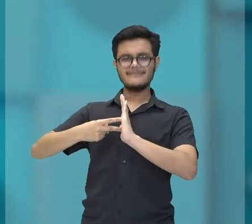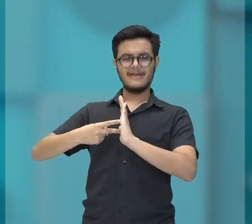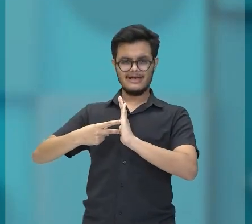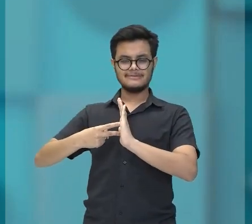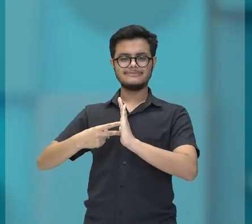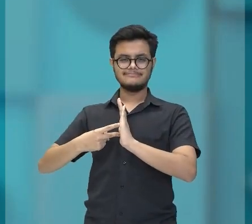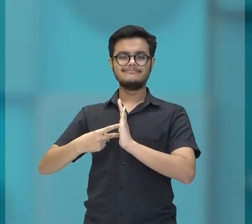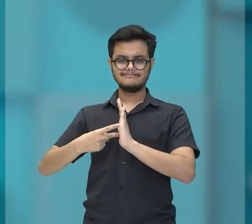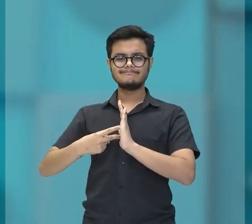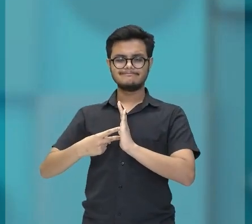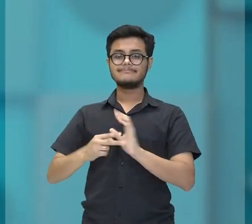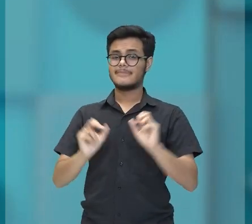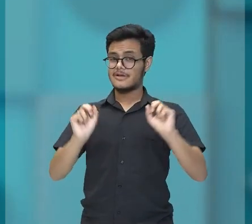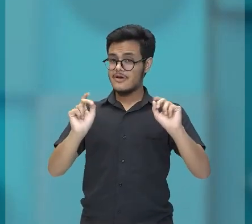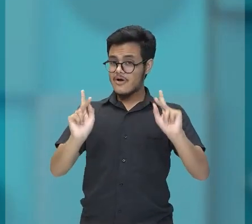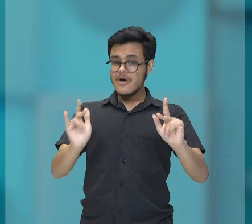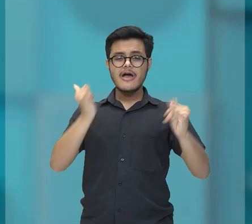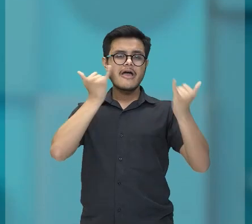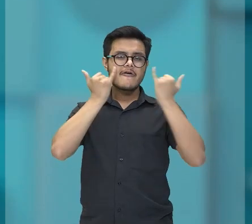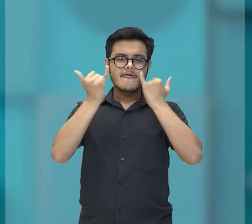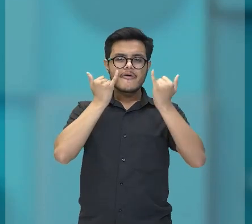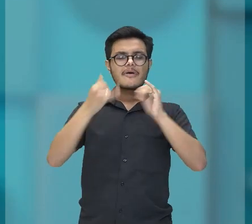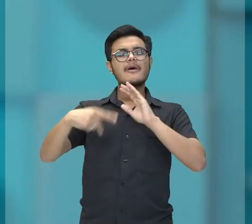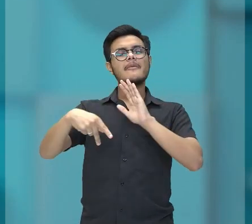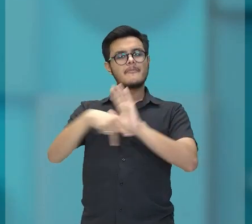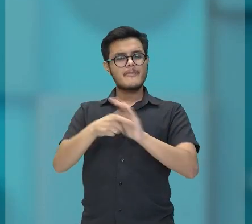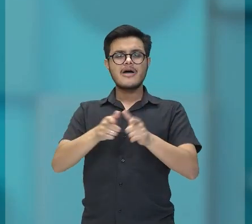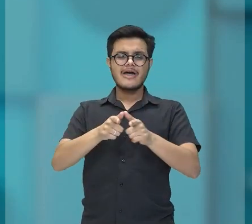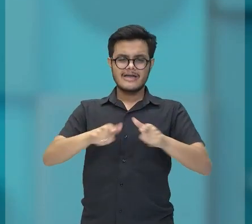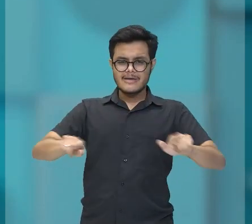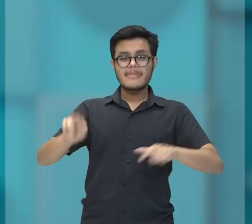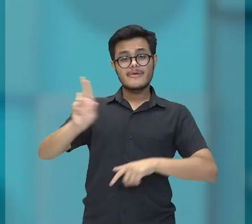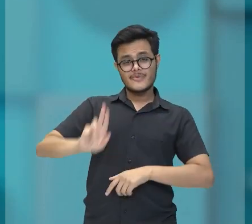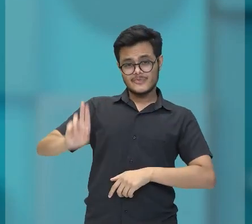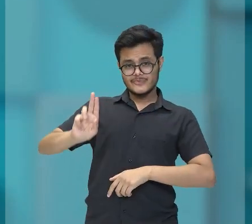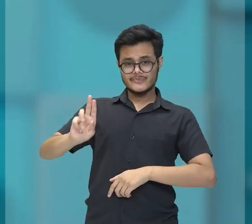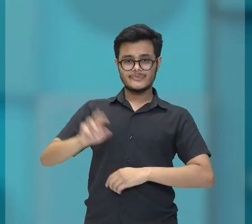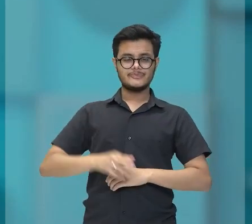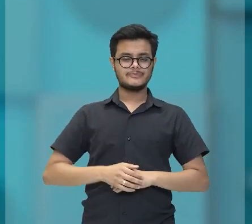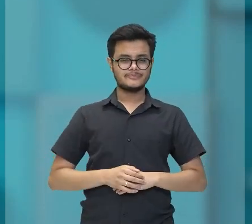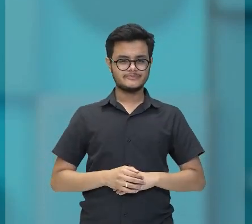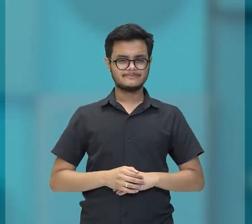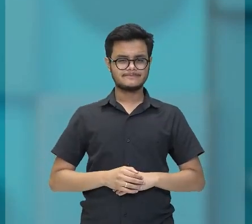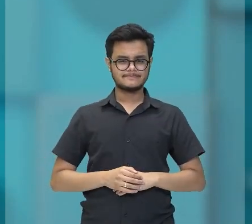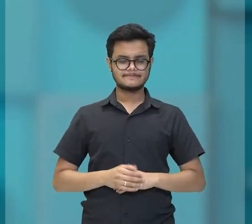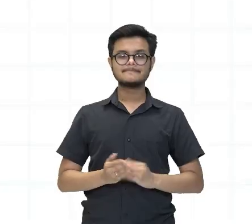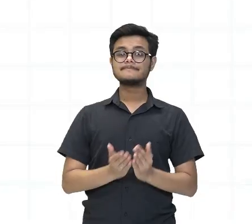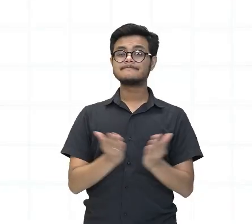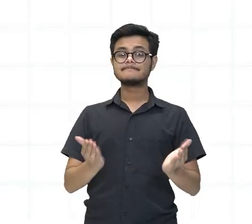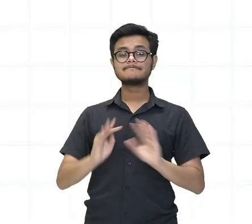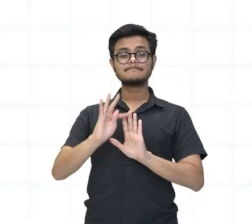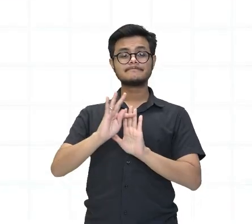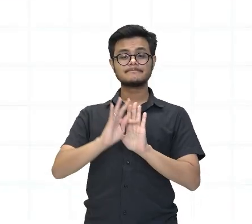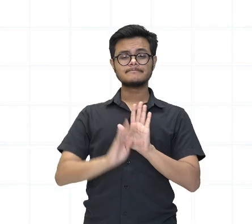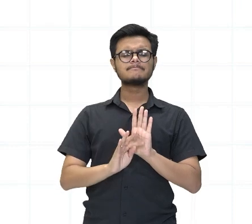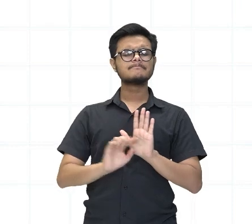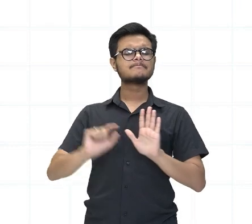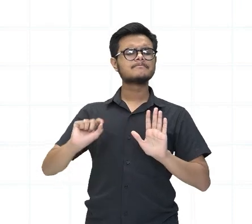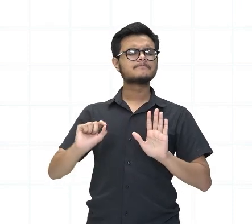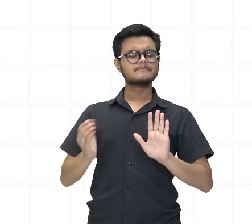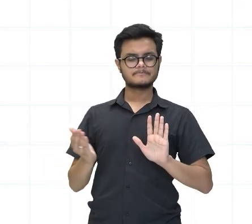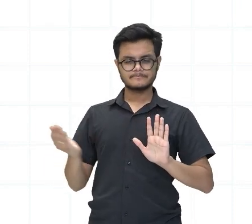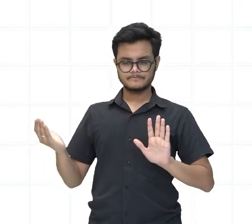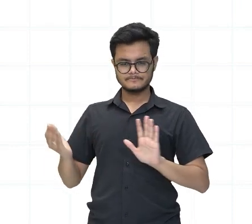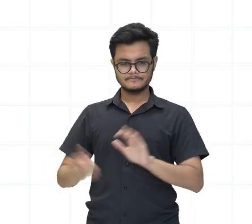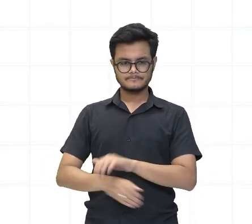com essas informações que cada forma verbal pode trazer. Então, na minha próxima cartela, eu tenho o seguinte,